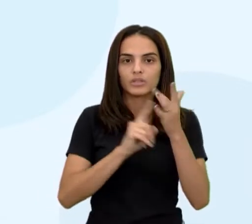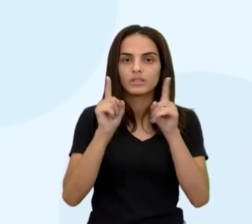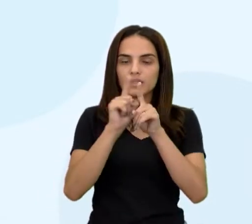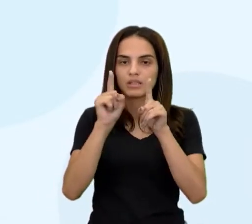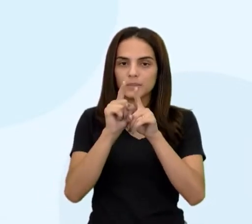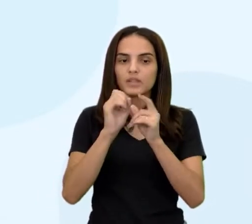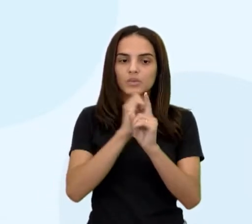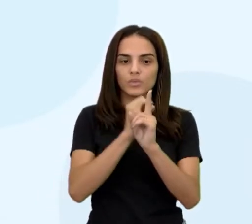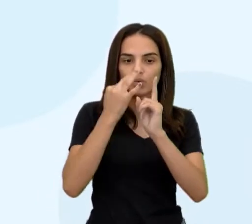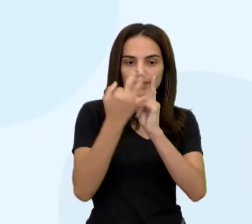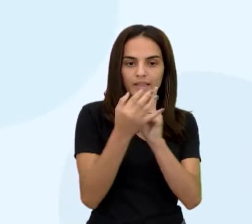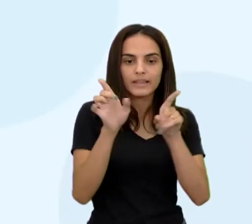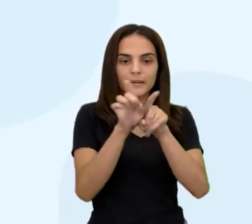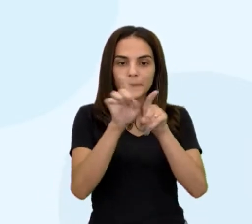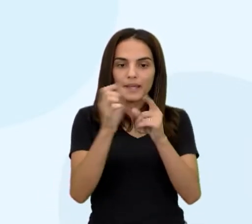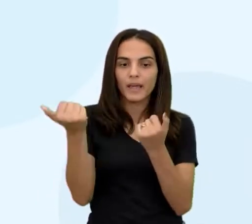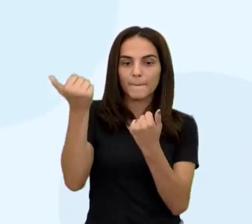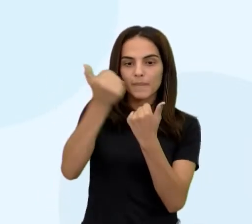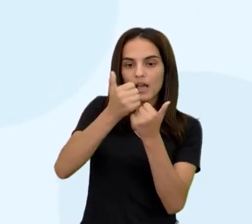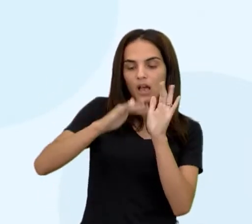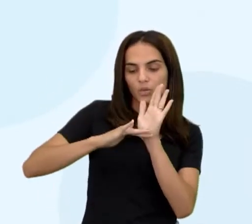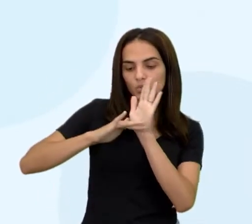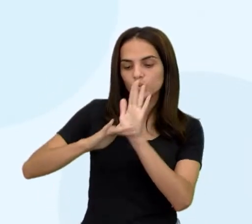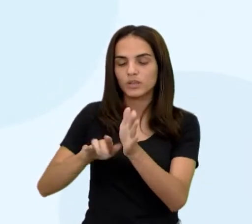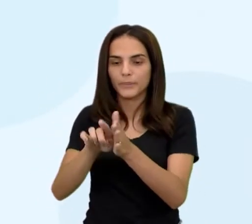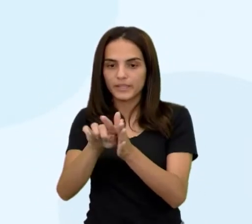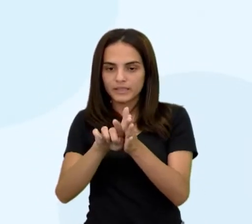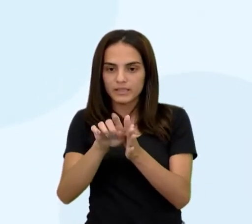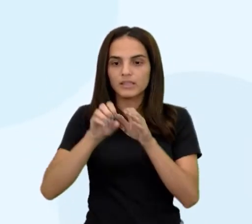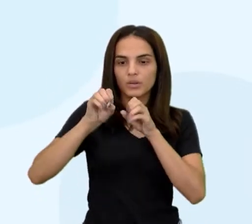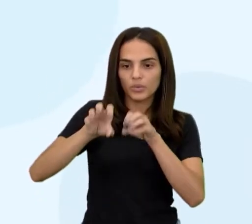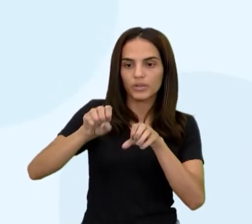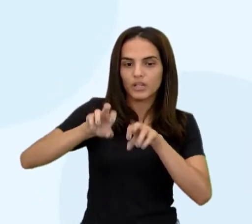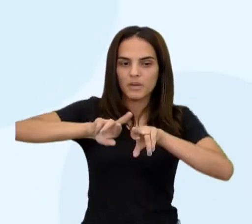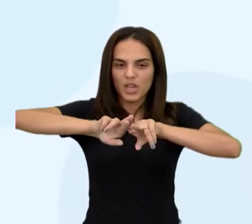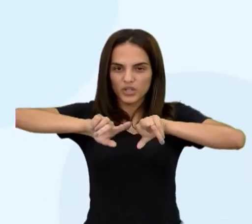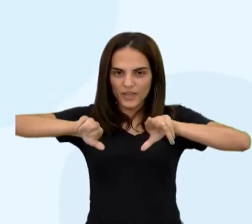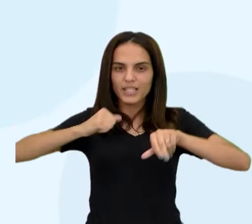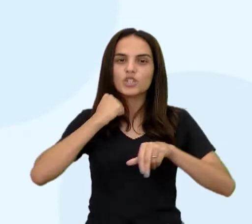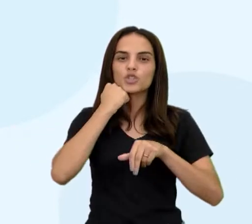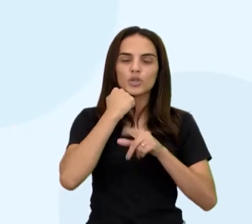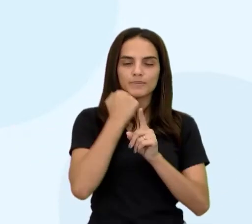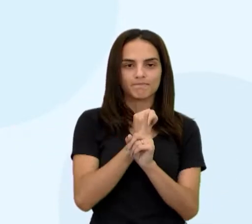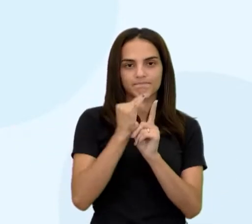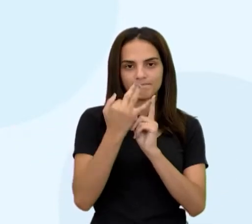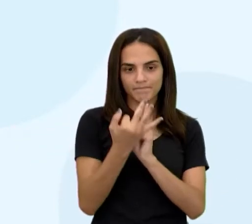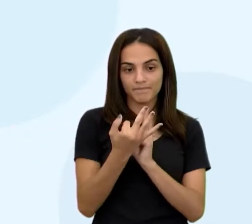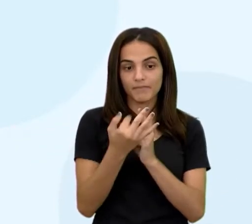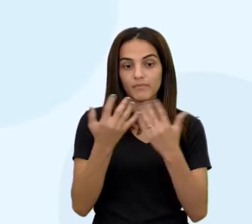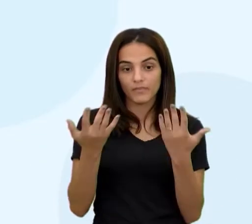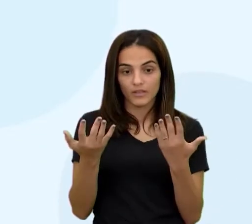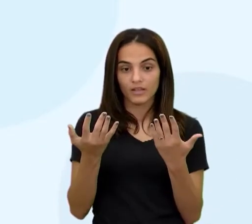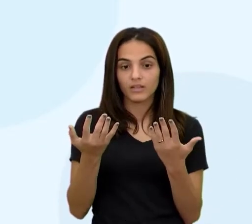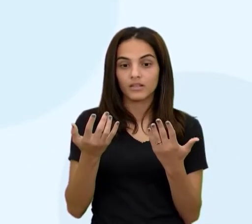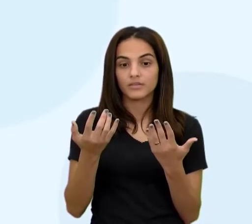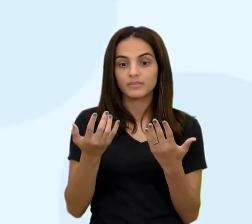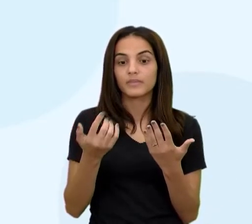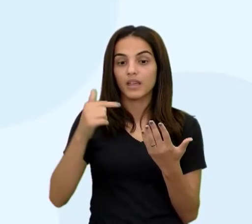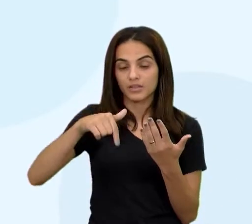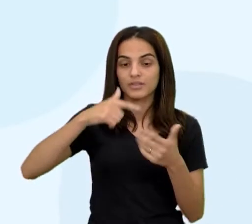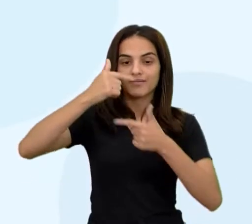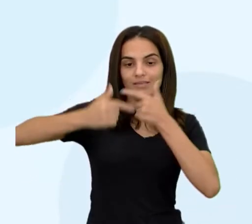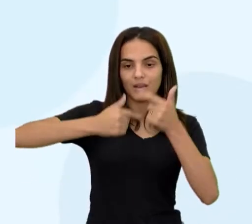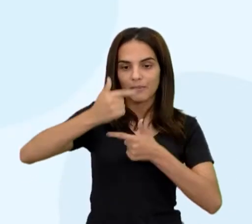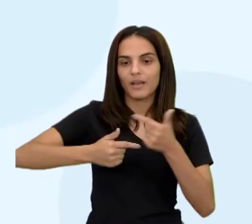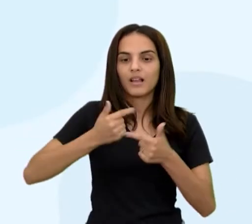sociedade, além do auxílio de pesquisas da educação e das demais ciências sociais. Portanto, este trabalho